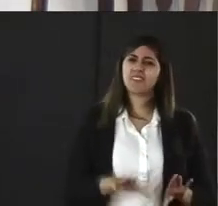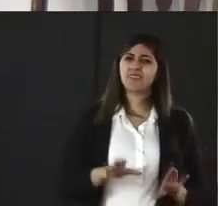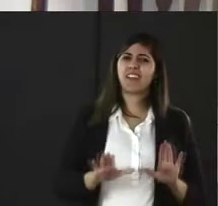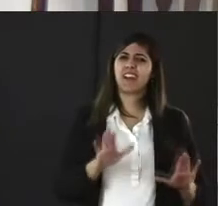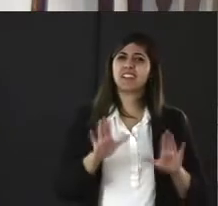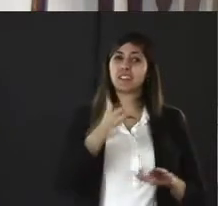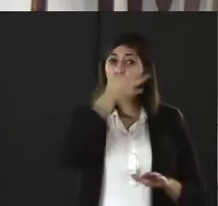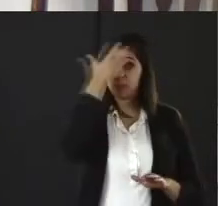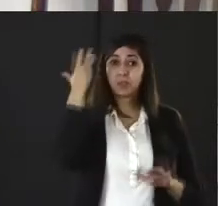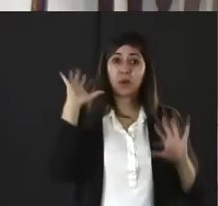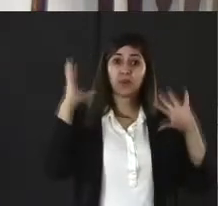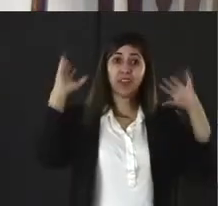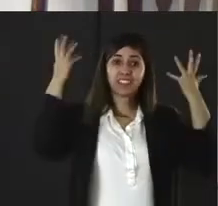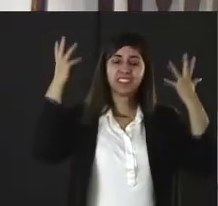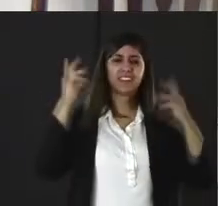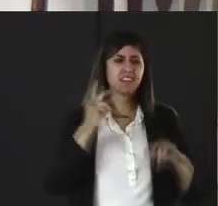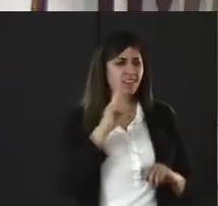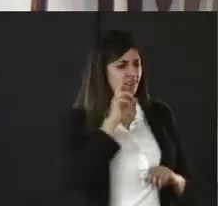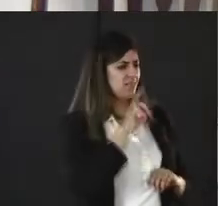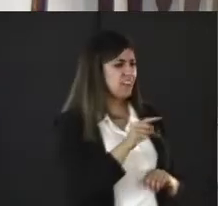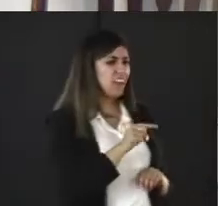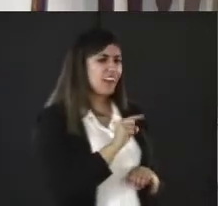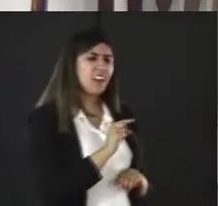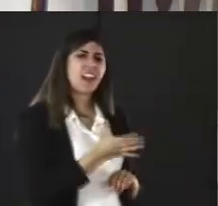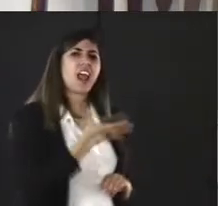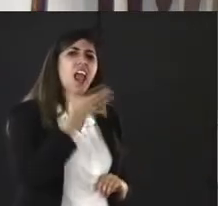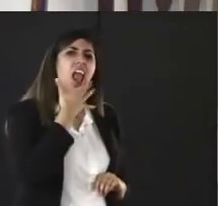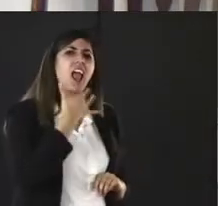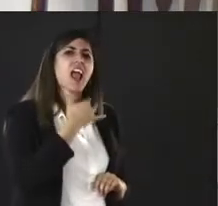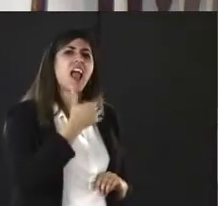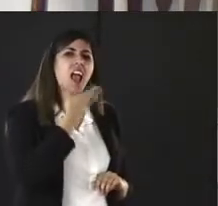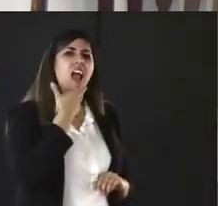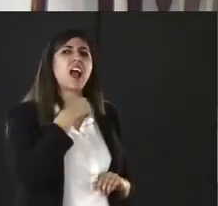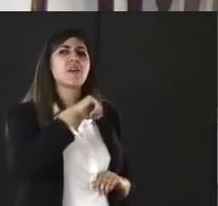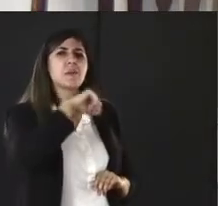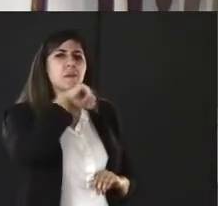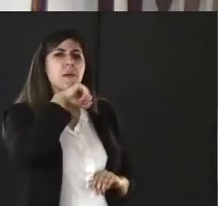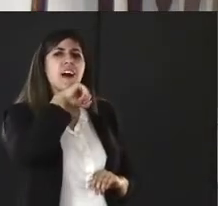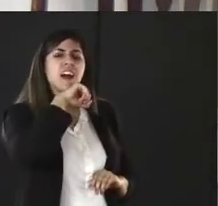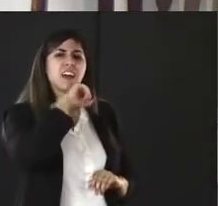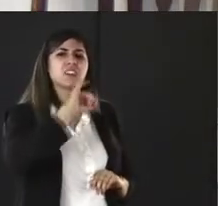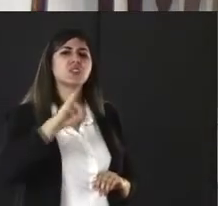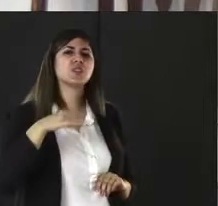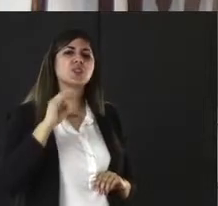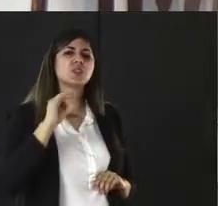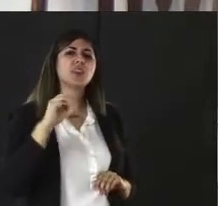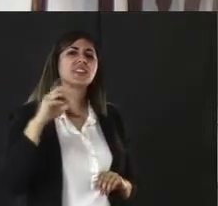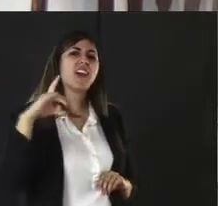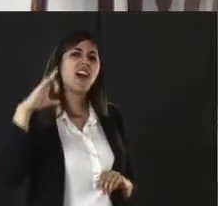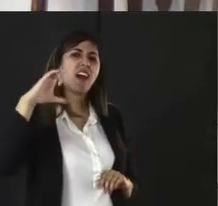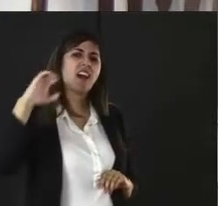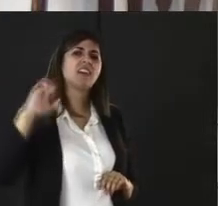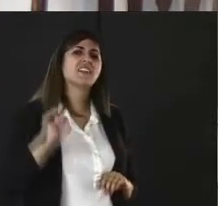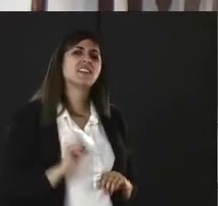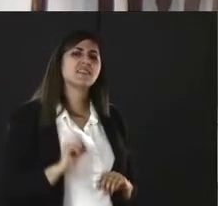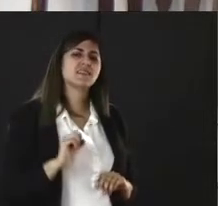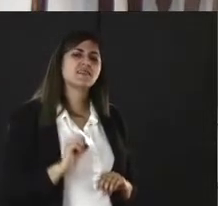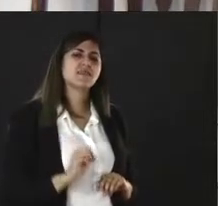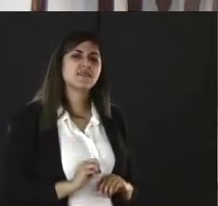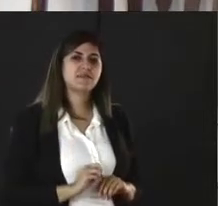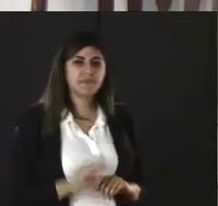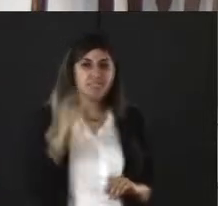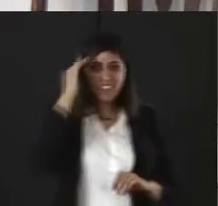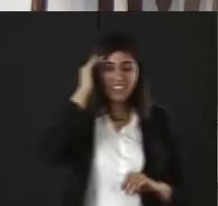de josé não é o filho de maria nós não conhecemos seus irmãos que tanto é que o texto mostra eu fiz questão de ler no versículo